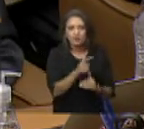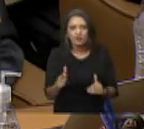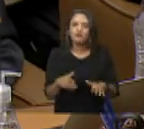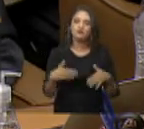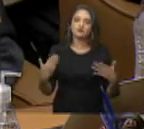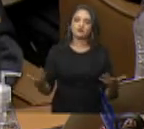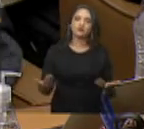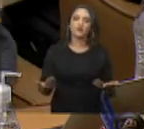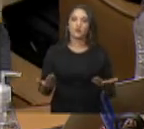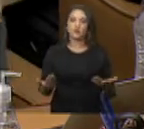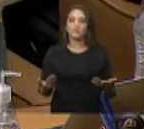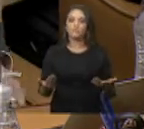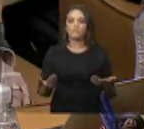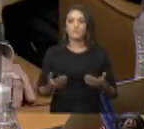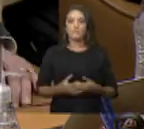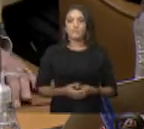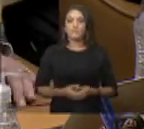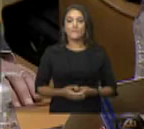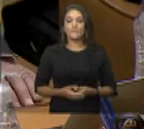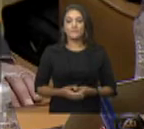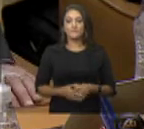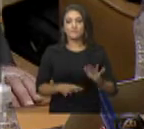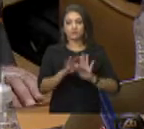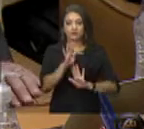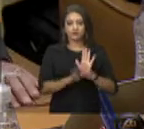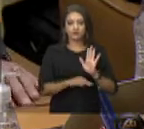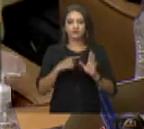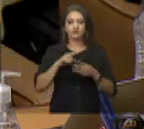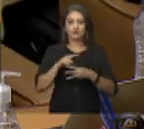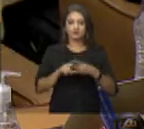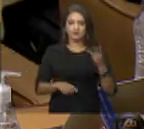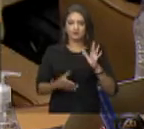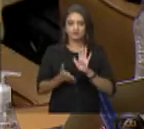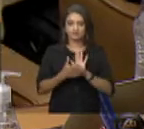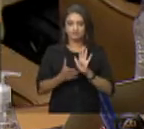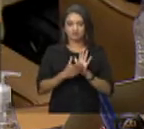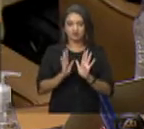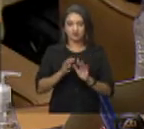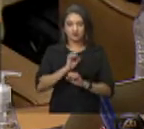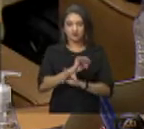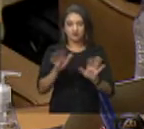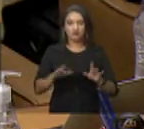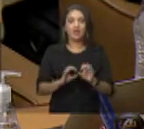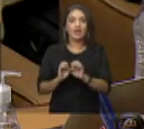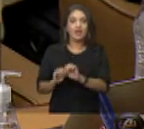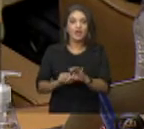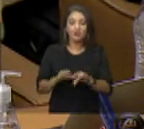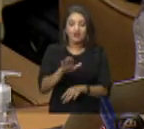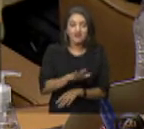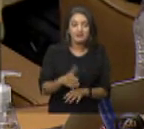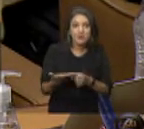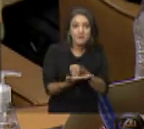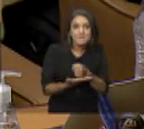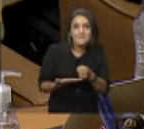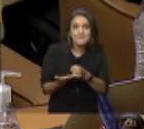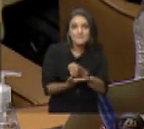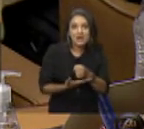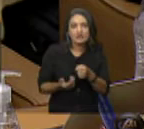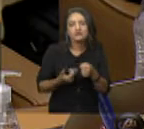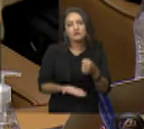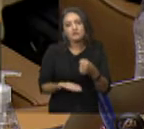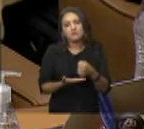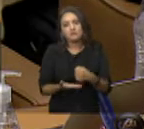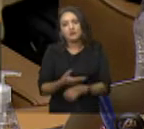condicionantes estão fora ficou assim presidente em três proposições objetivas a educação básica em todas as suas fases